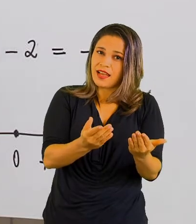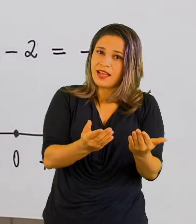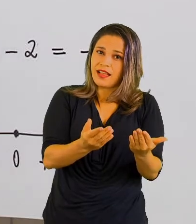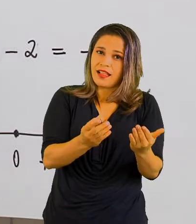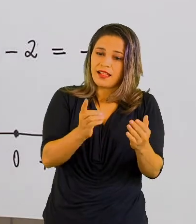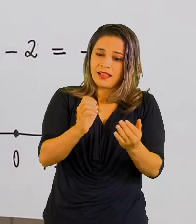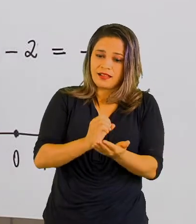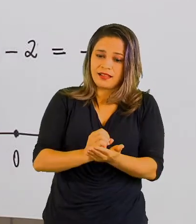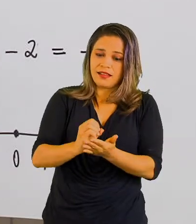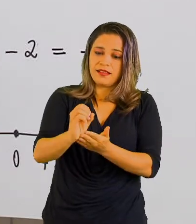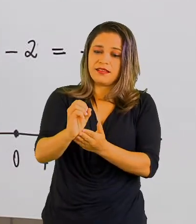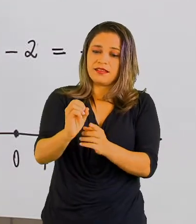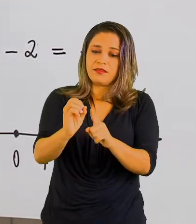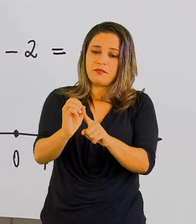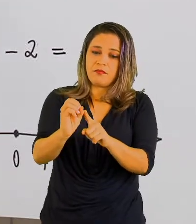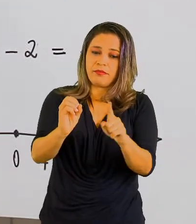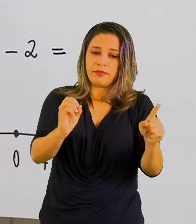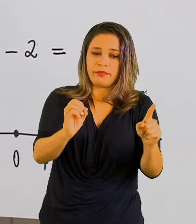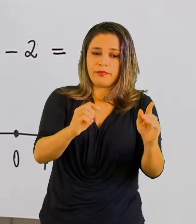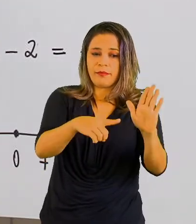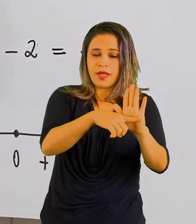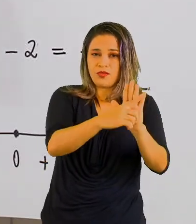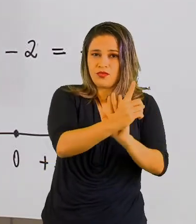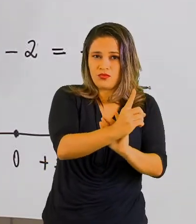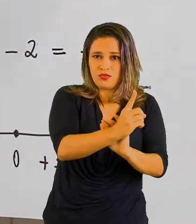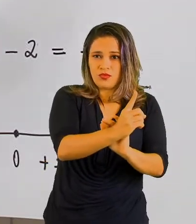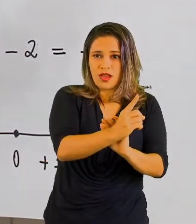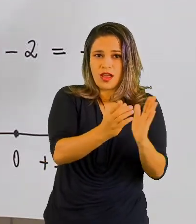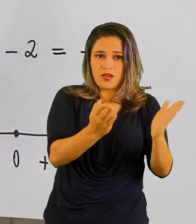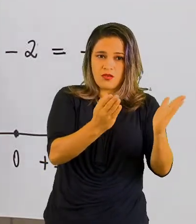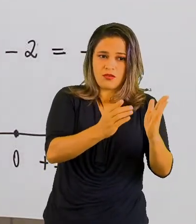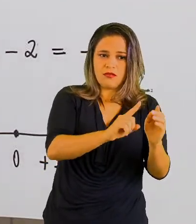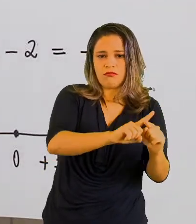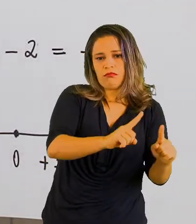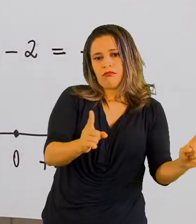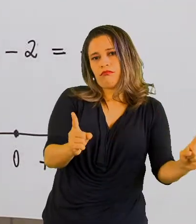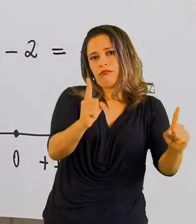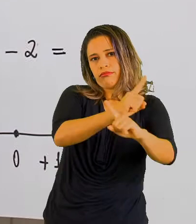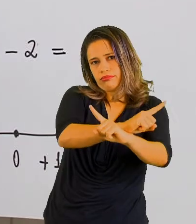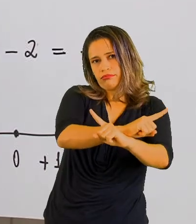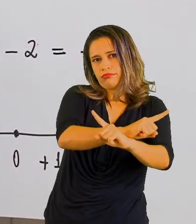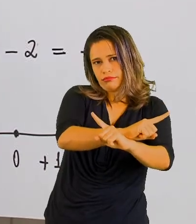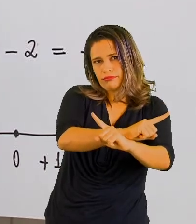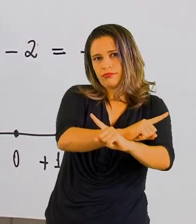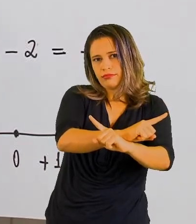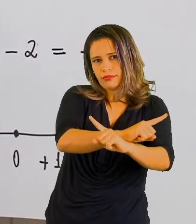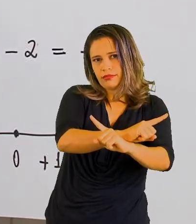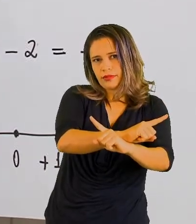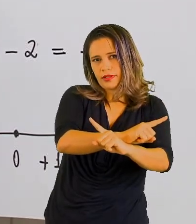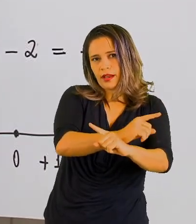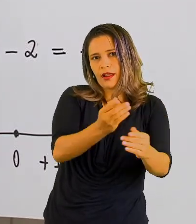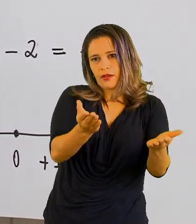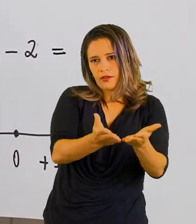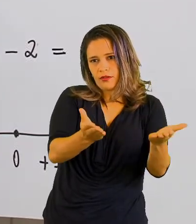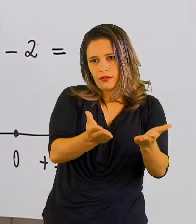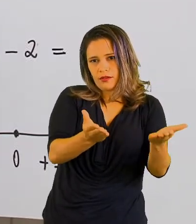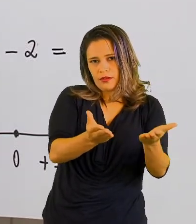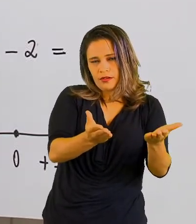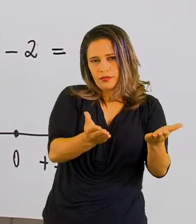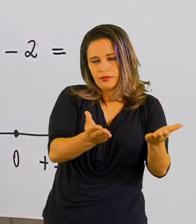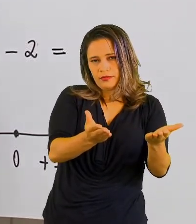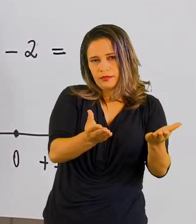a abscissa menos 1, como você tem um sinal negativo aqui, você vai inverter isso. E o deslocamento passará a ser